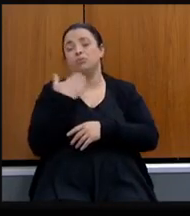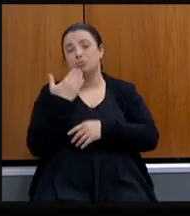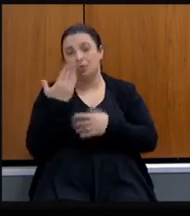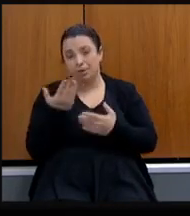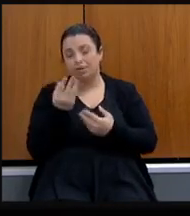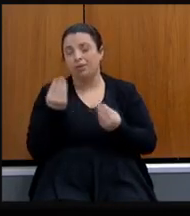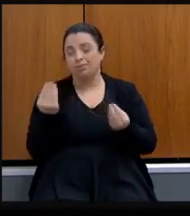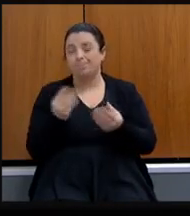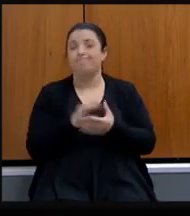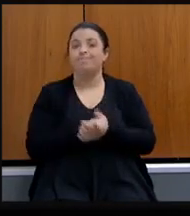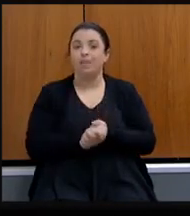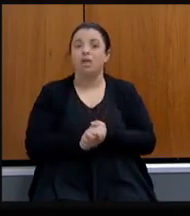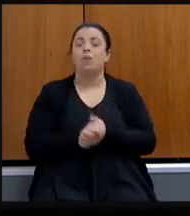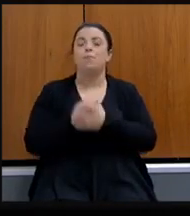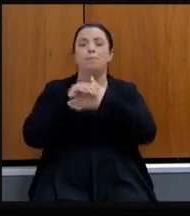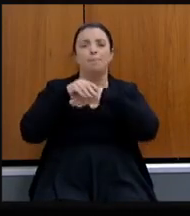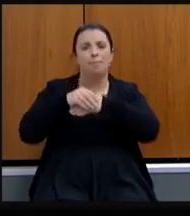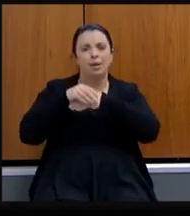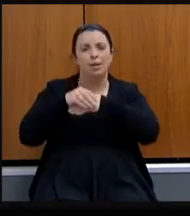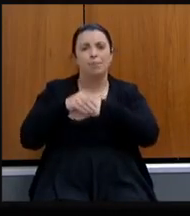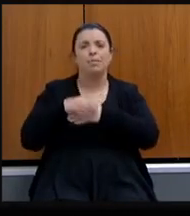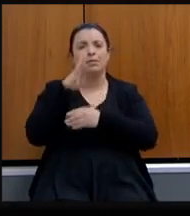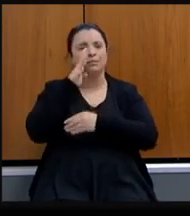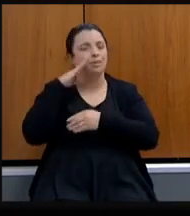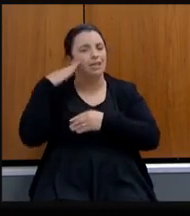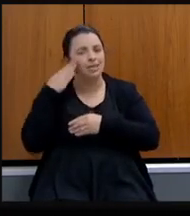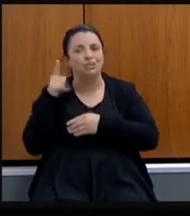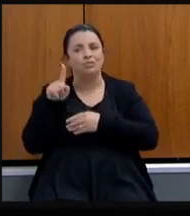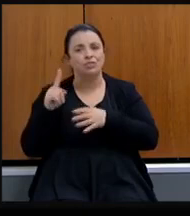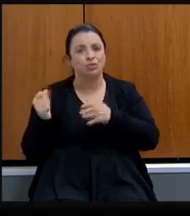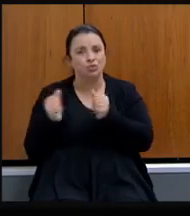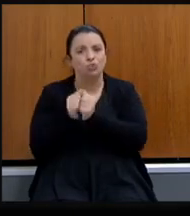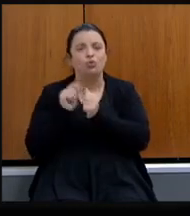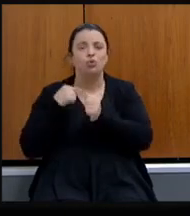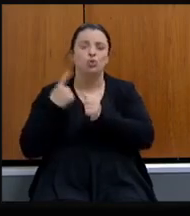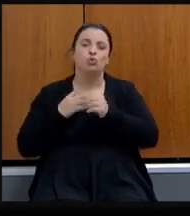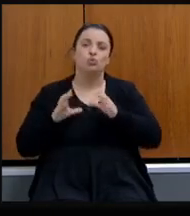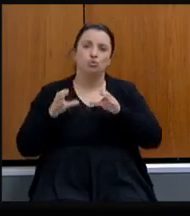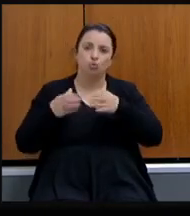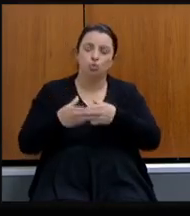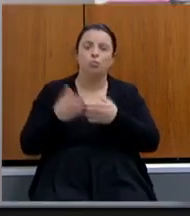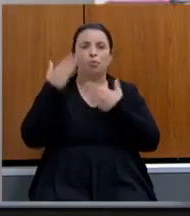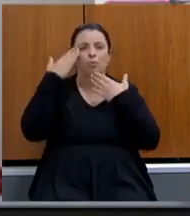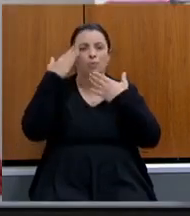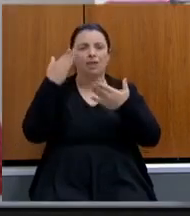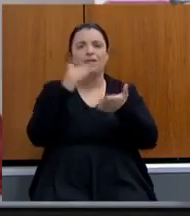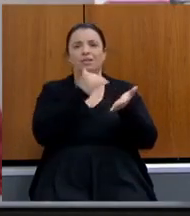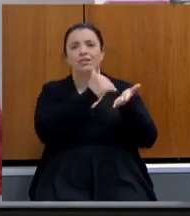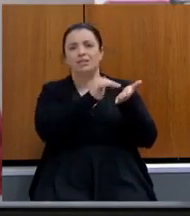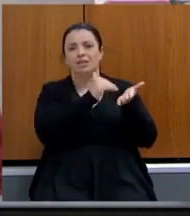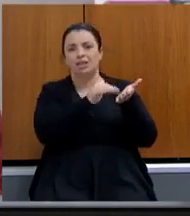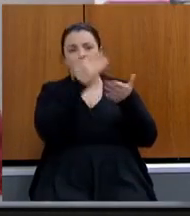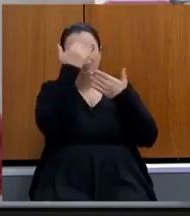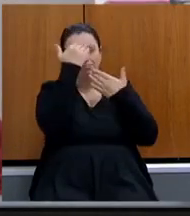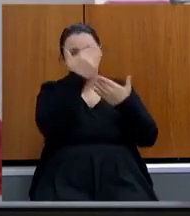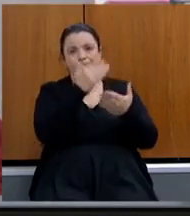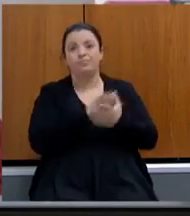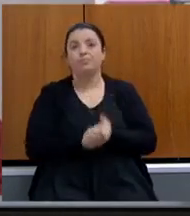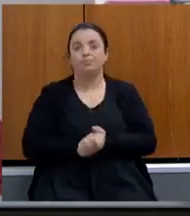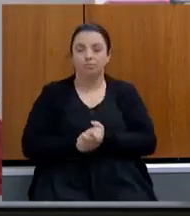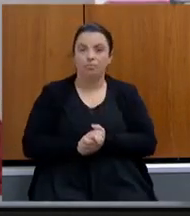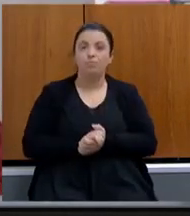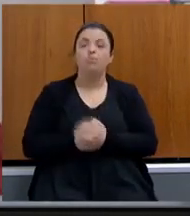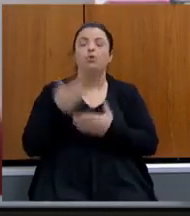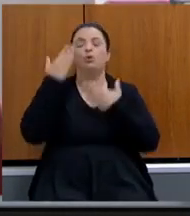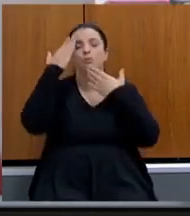pelo como presidenta da comissão integral nosso Block democracia grande abraço Obrigado secretário bom obrigada